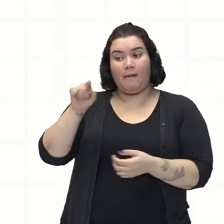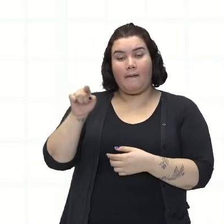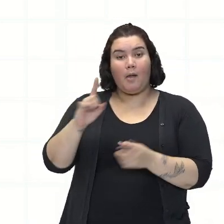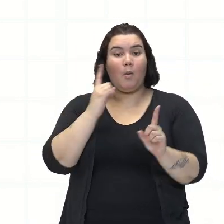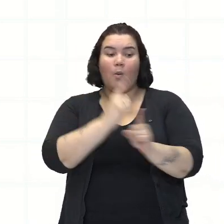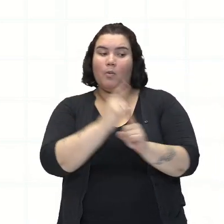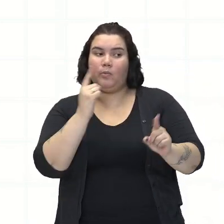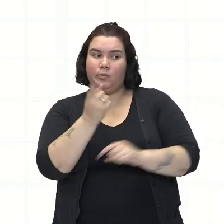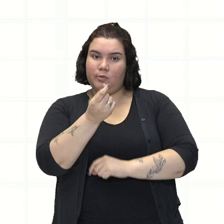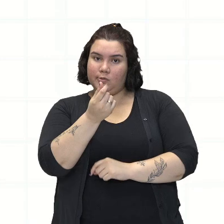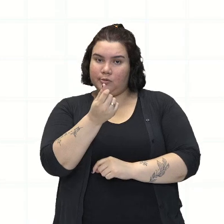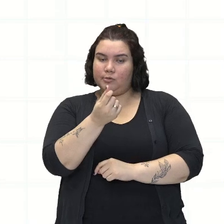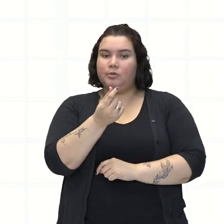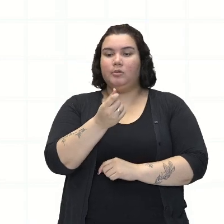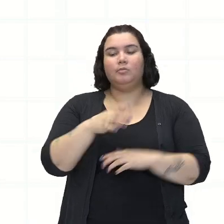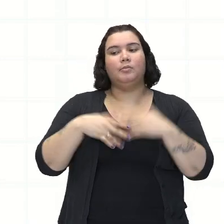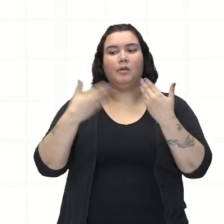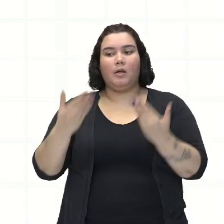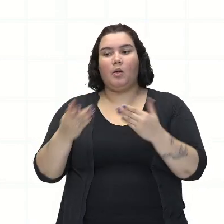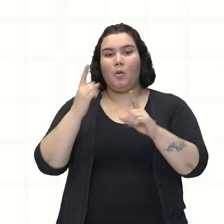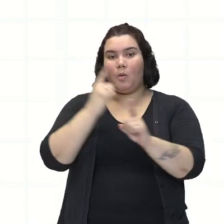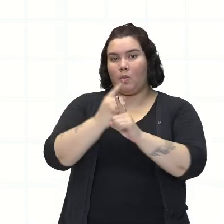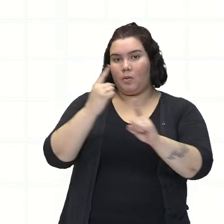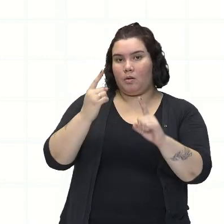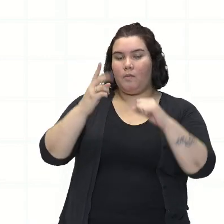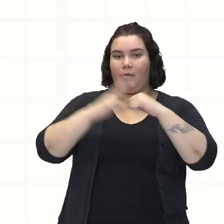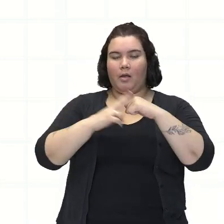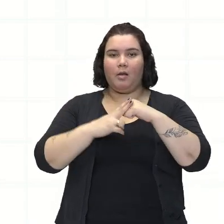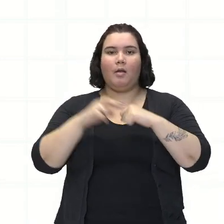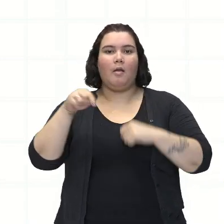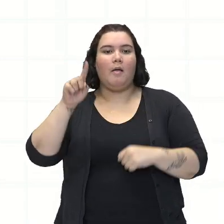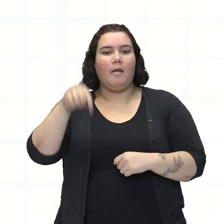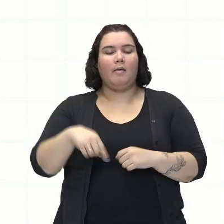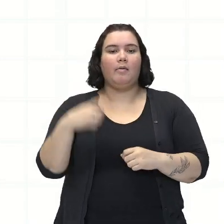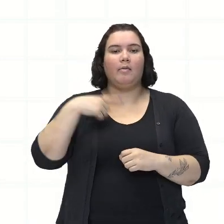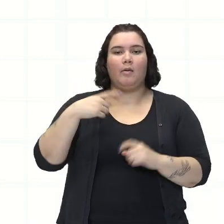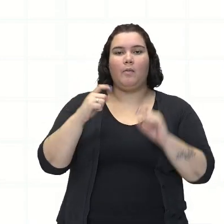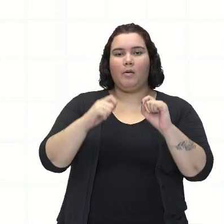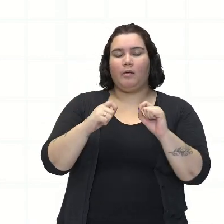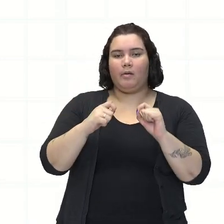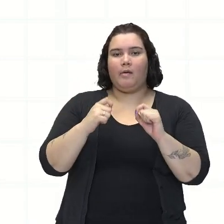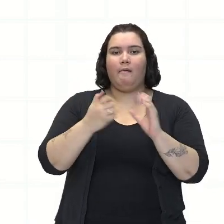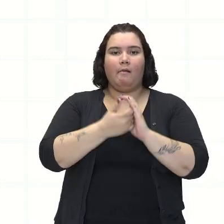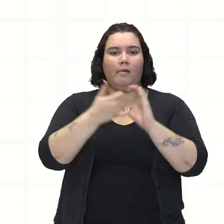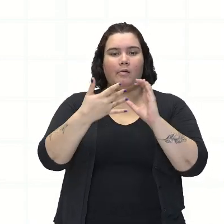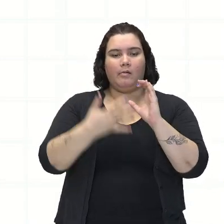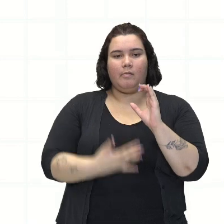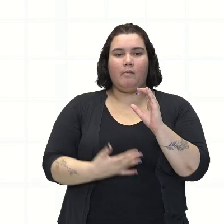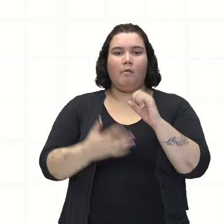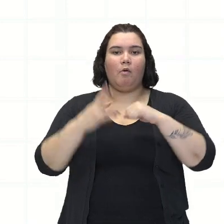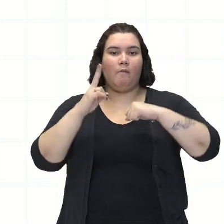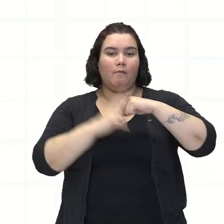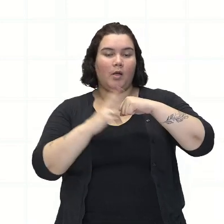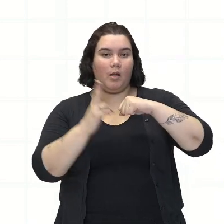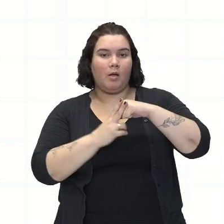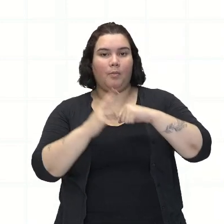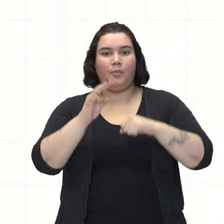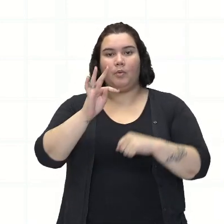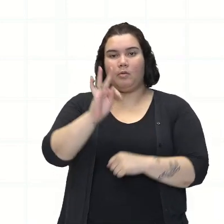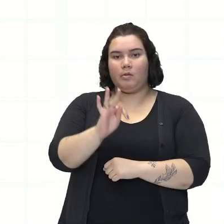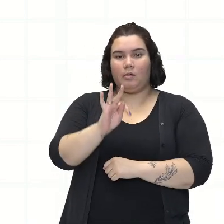Então, esse verbo encontrar, ele é classificado como verbo transitivo